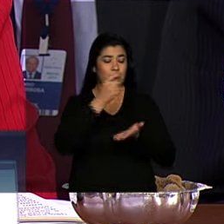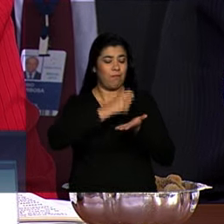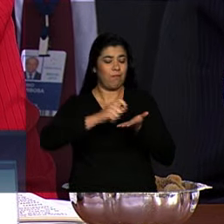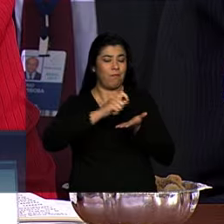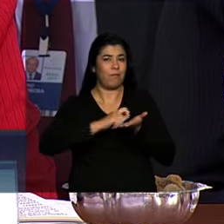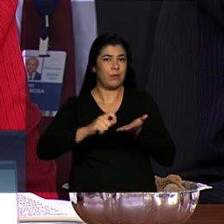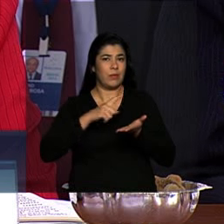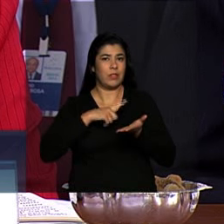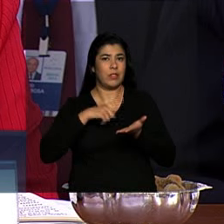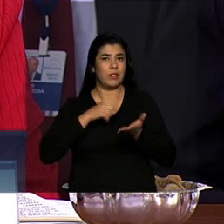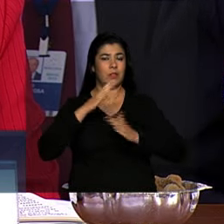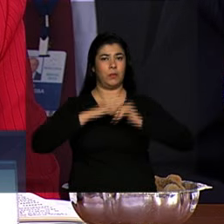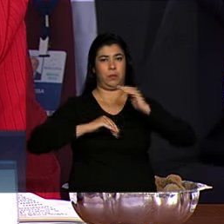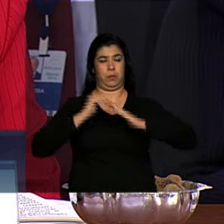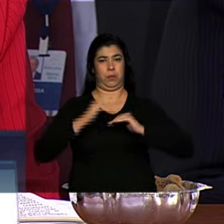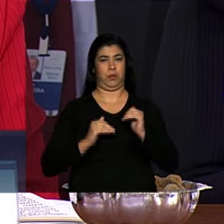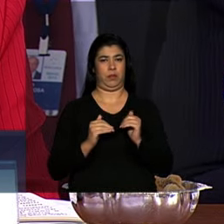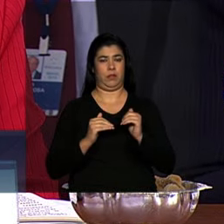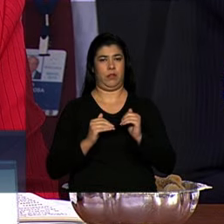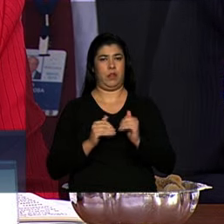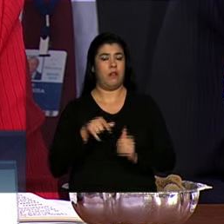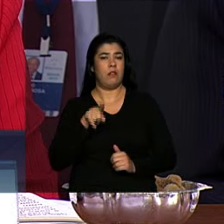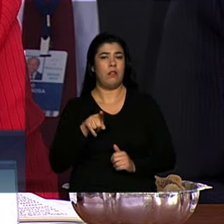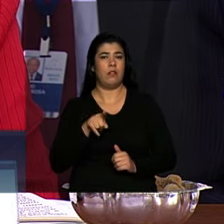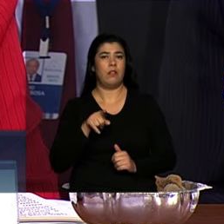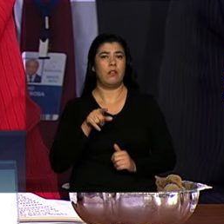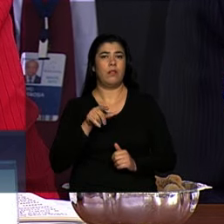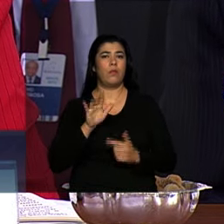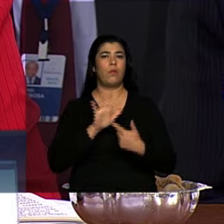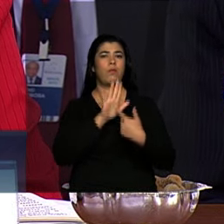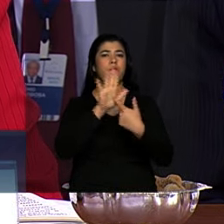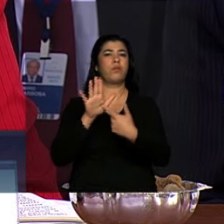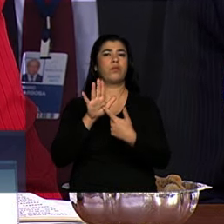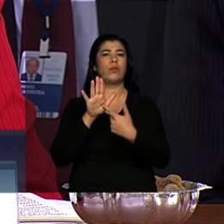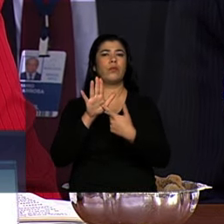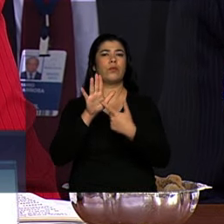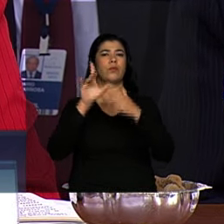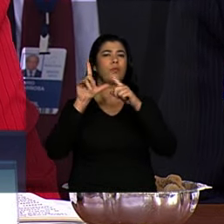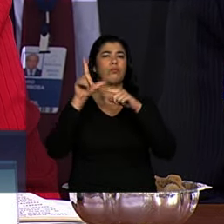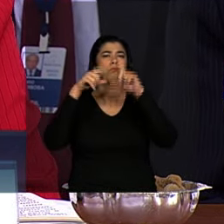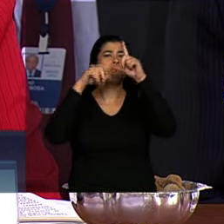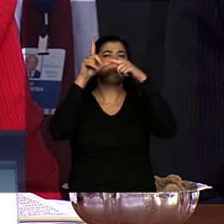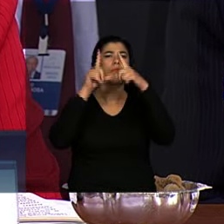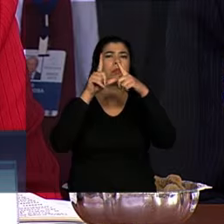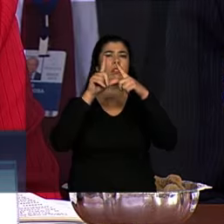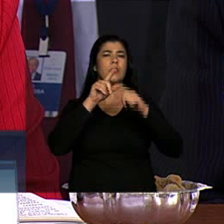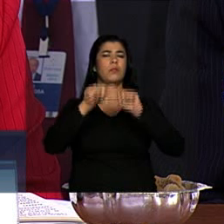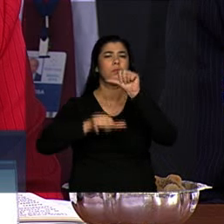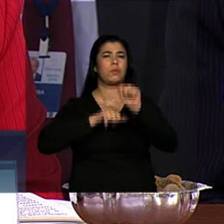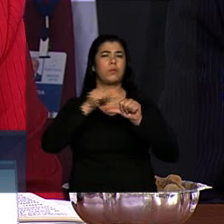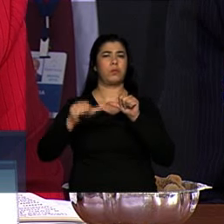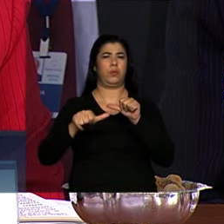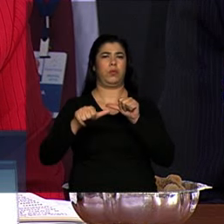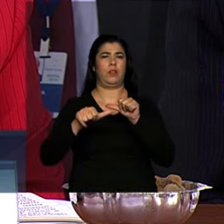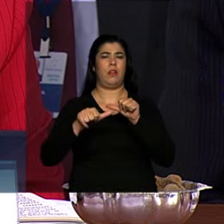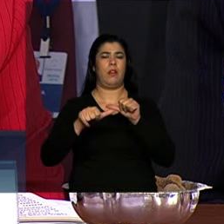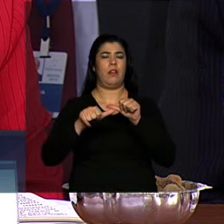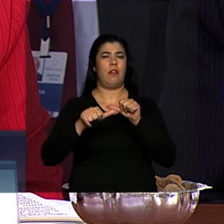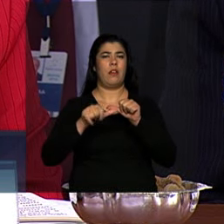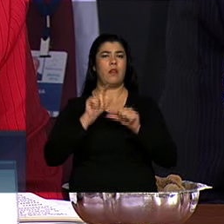nos astros. Não era um destino imutável. E que